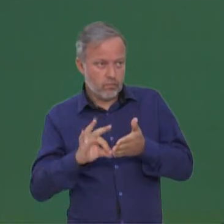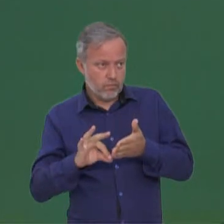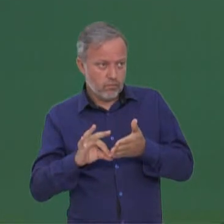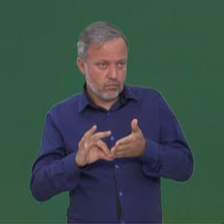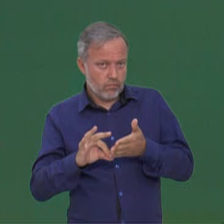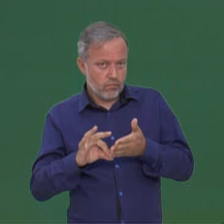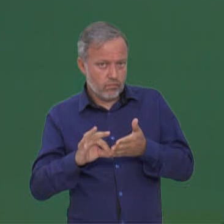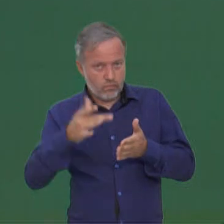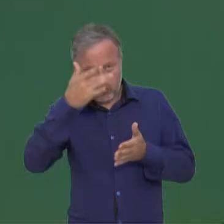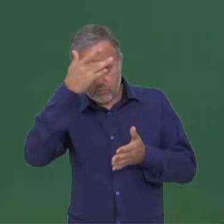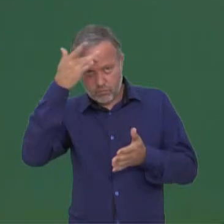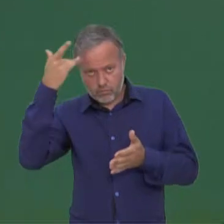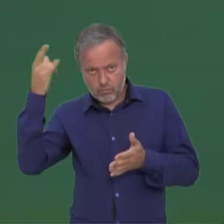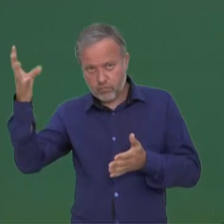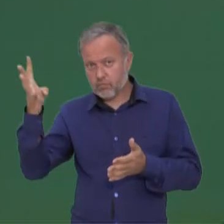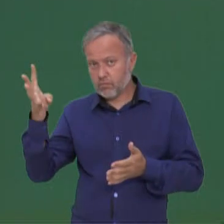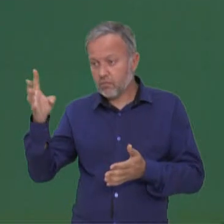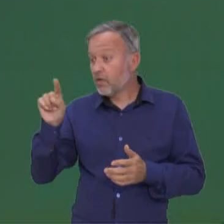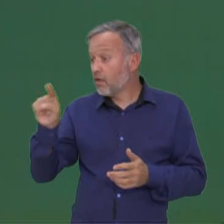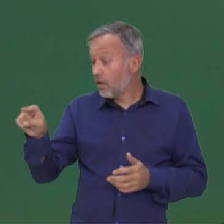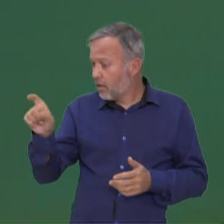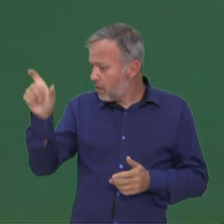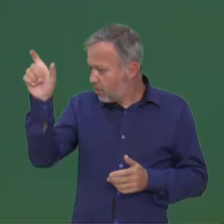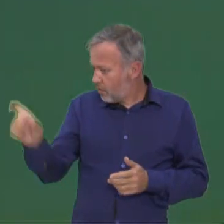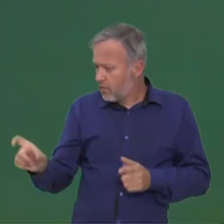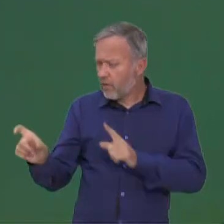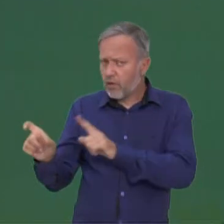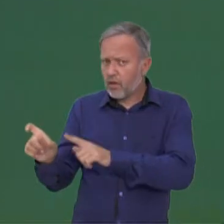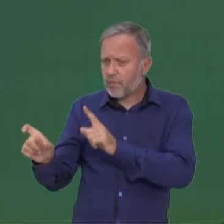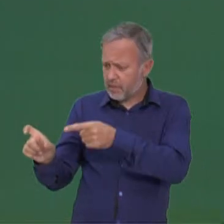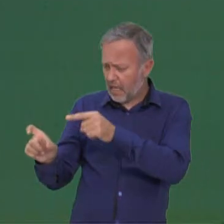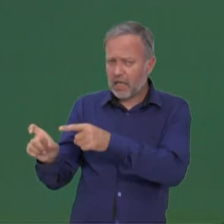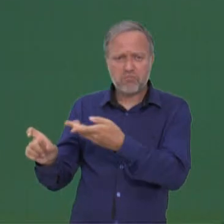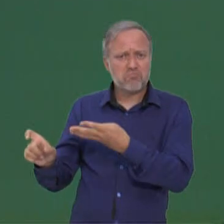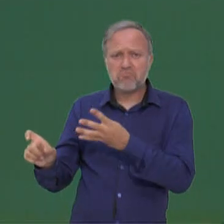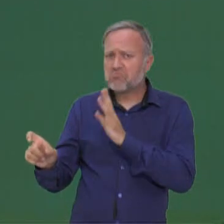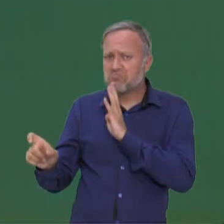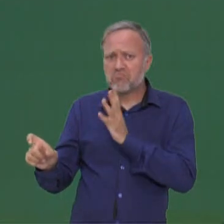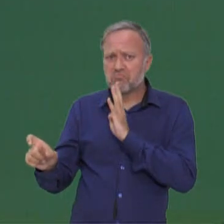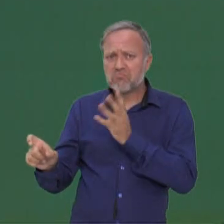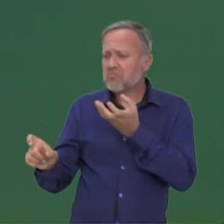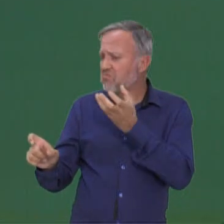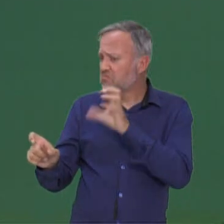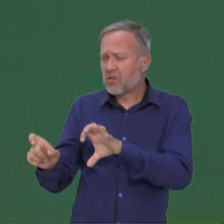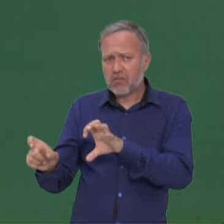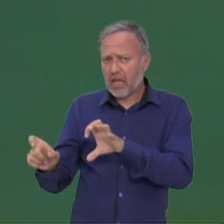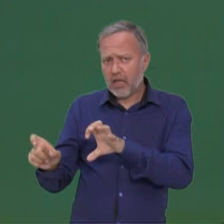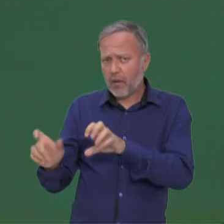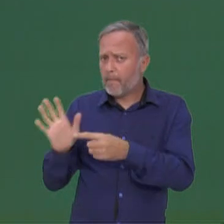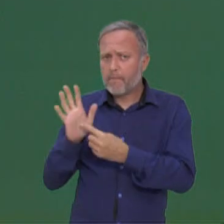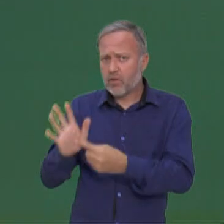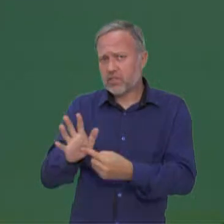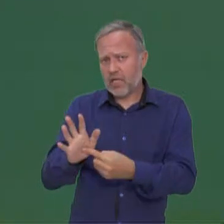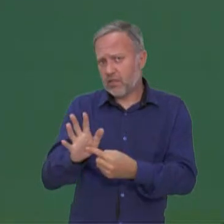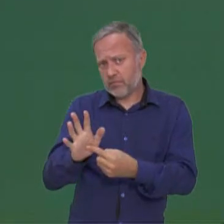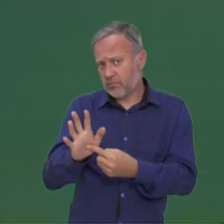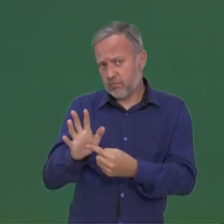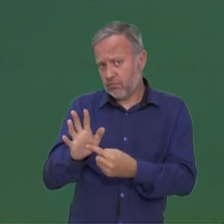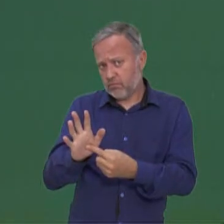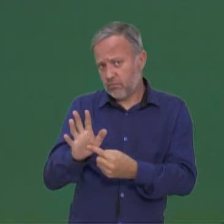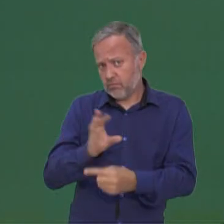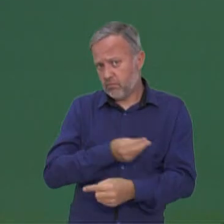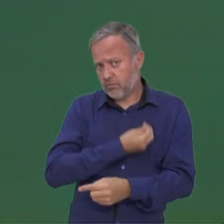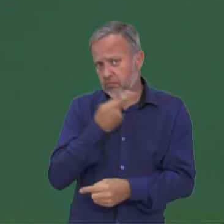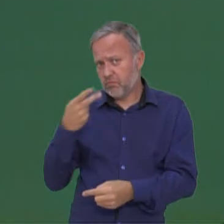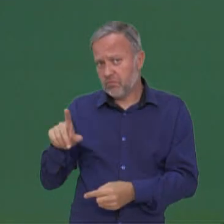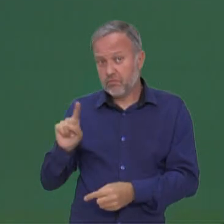sobre a pessoa que não quer divulgar a sua vida, há aspectos ali negativos da vida da pessoa que ela